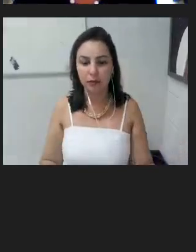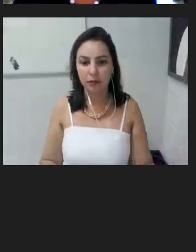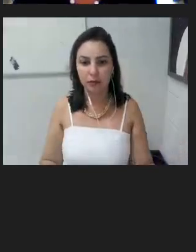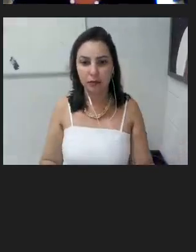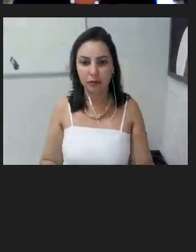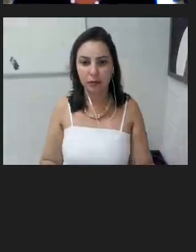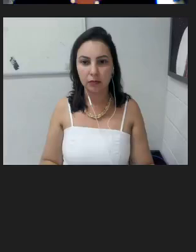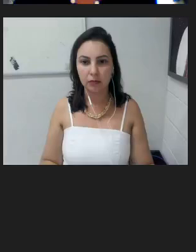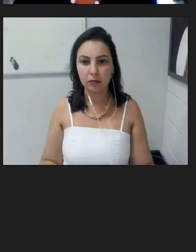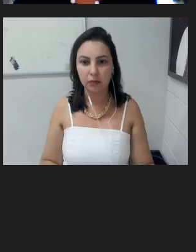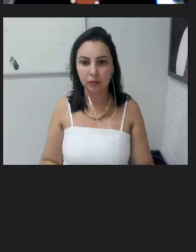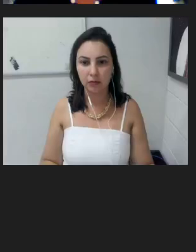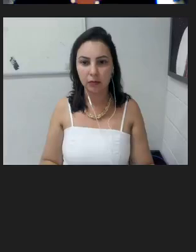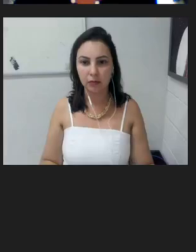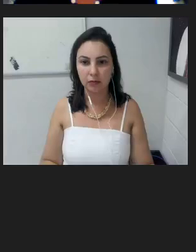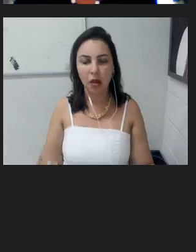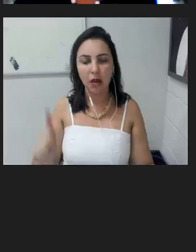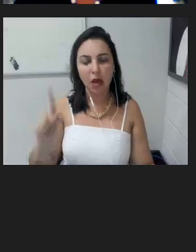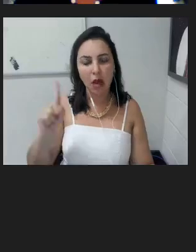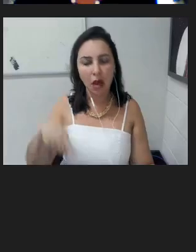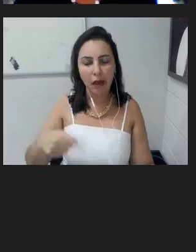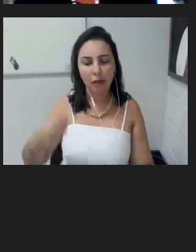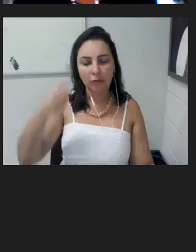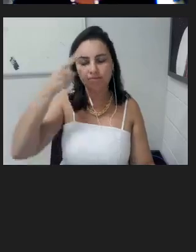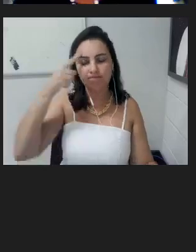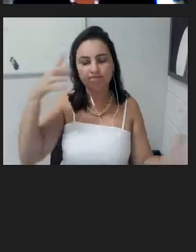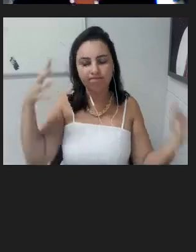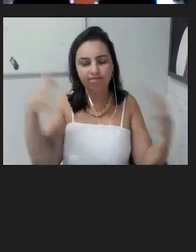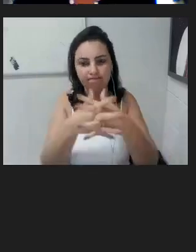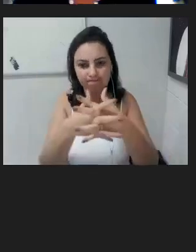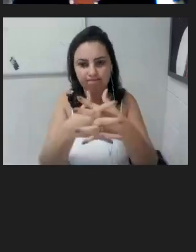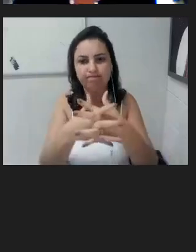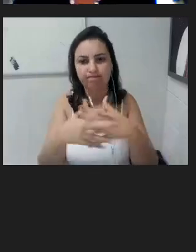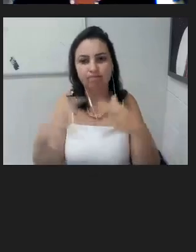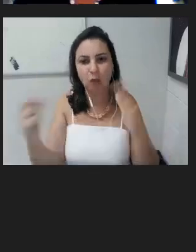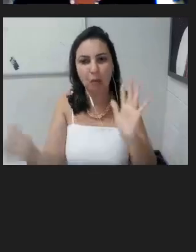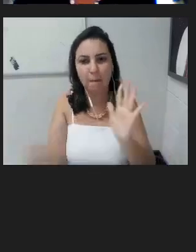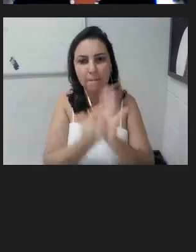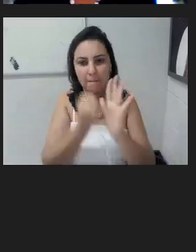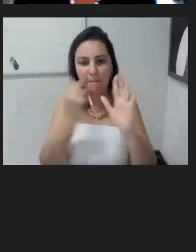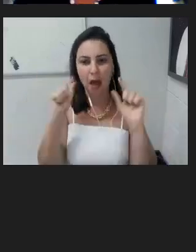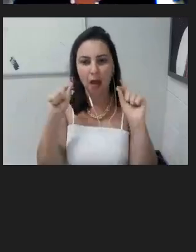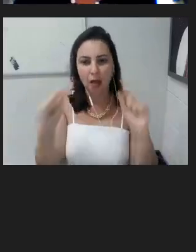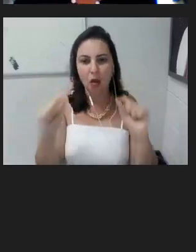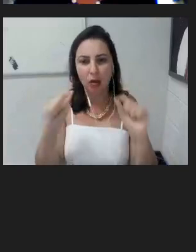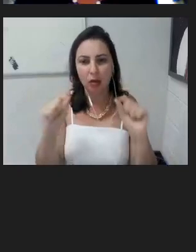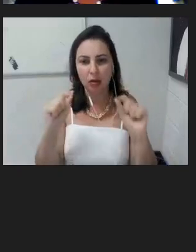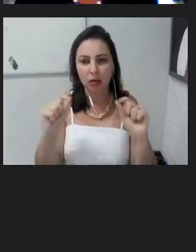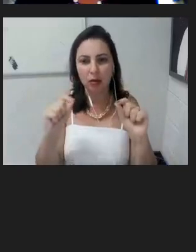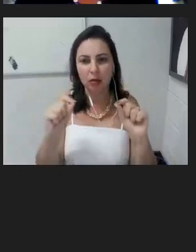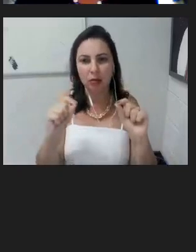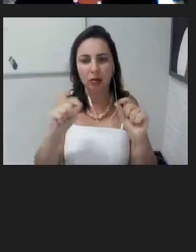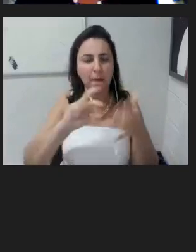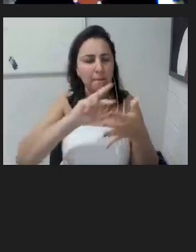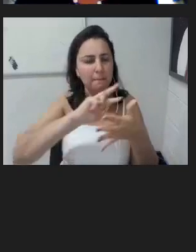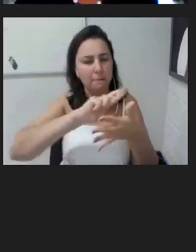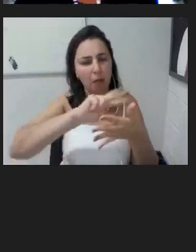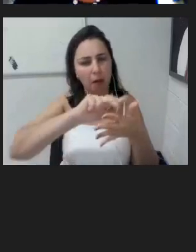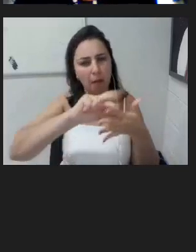fenômeno altamente complexo e marcado e provocado por